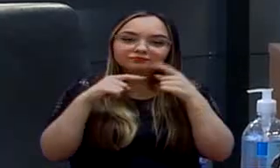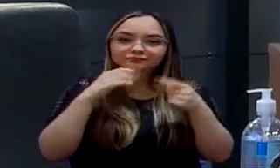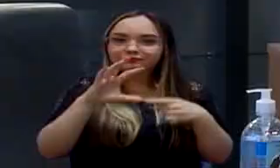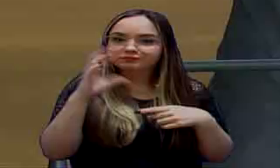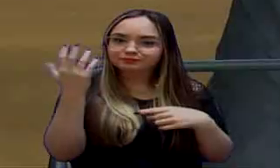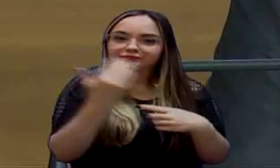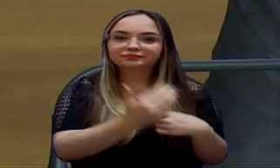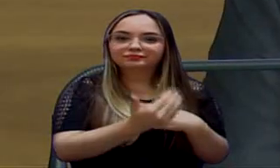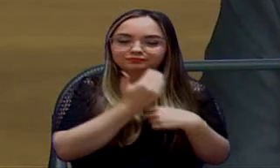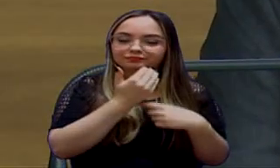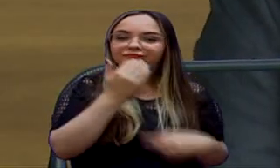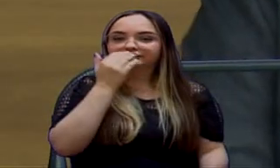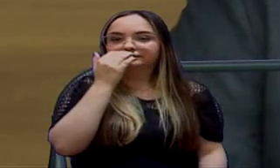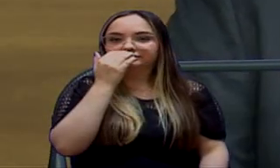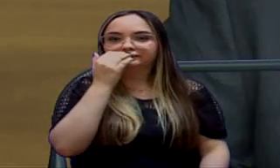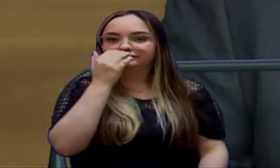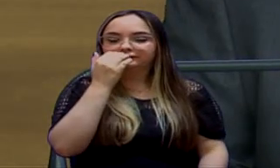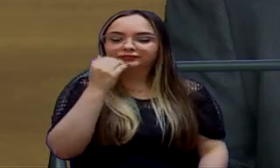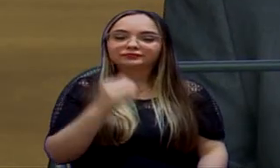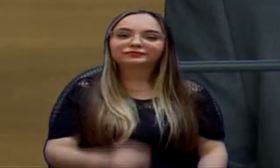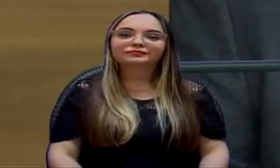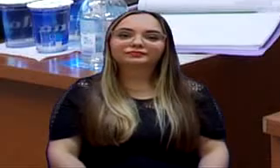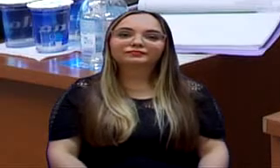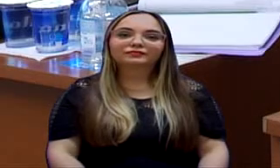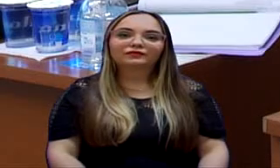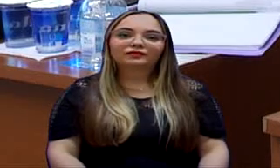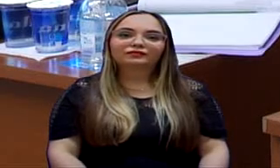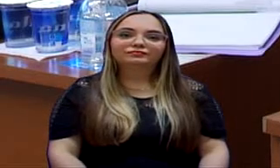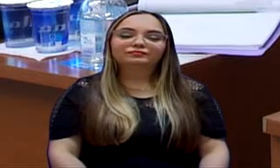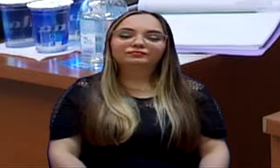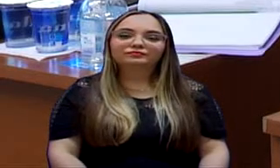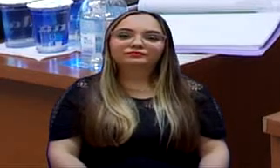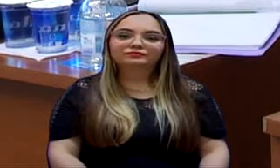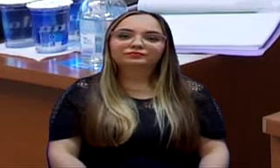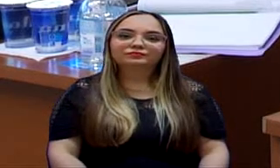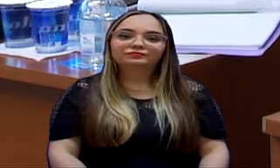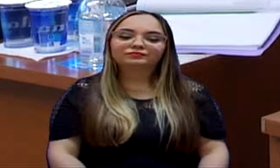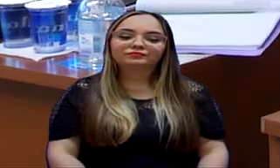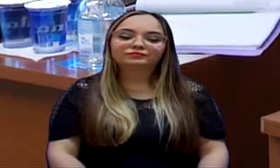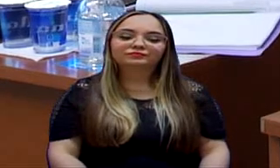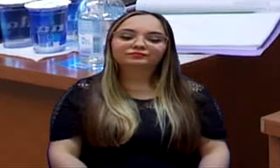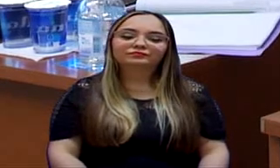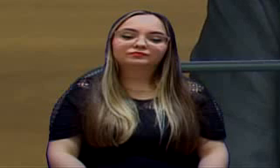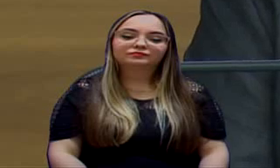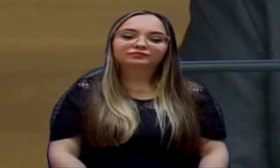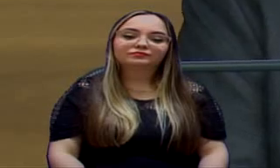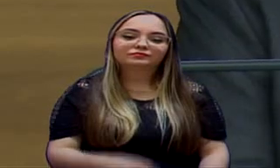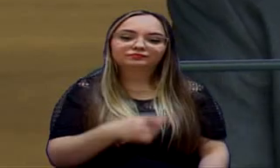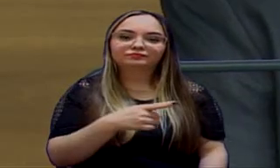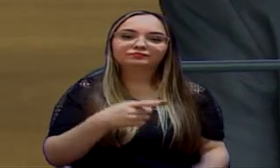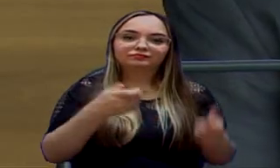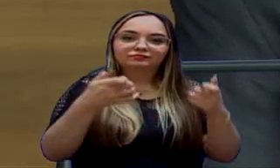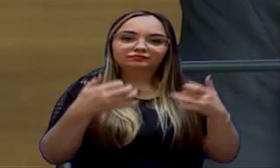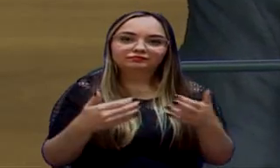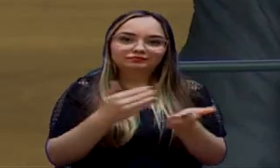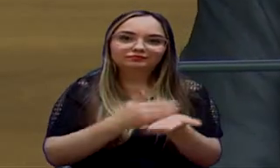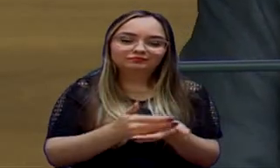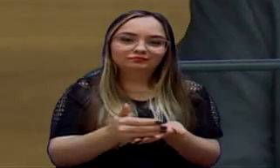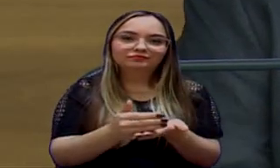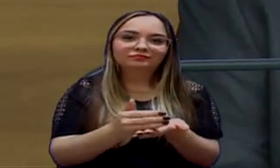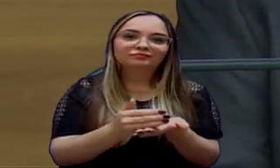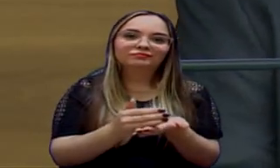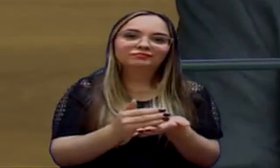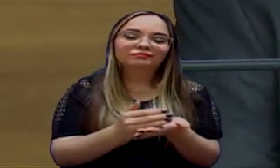e Vereador até colocando né do jeito que o senhor começou falando